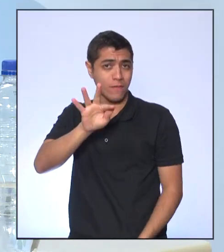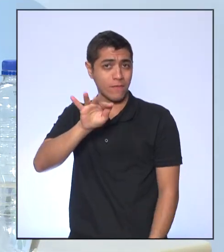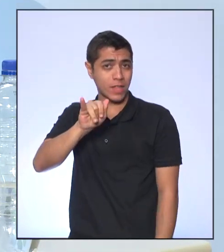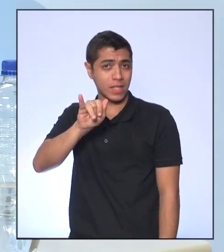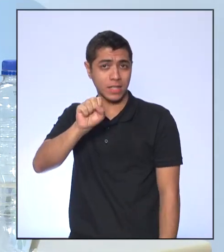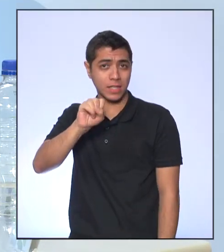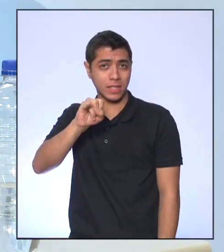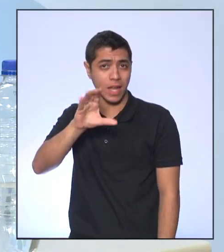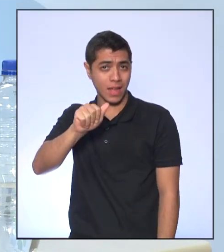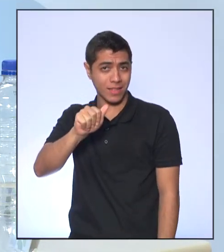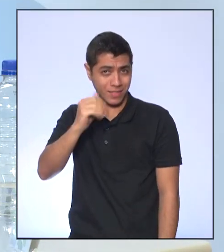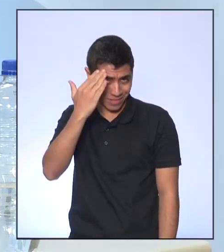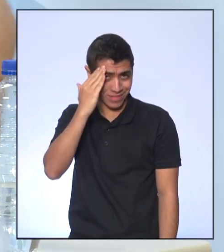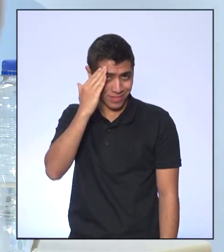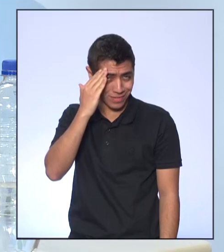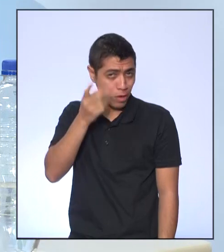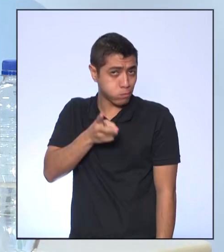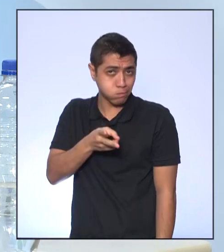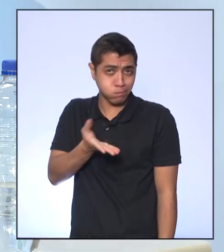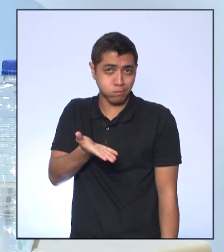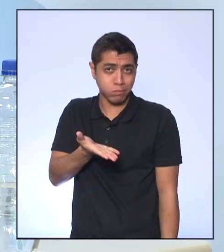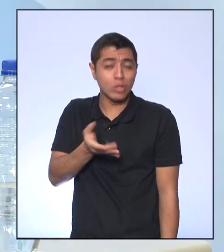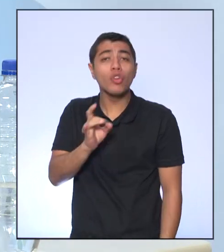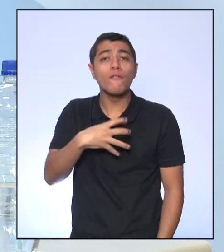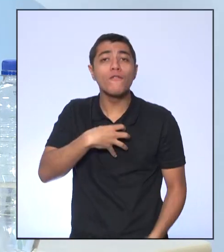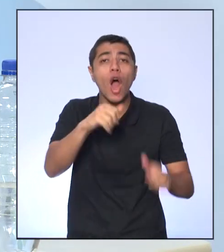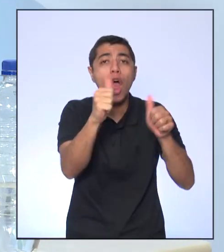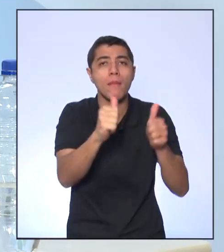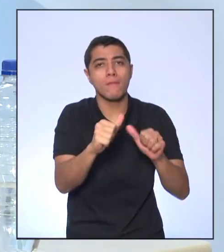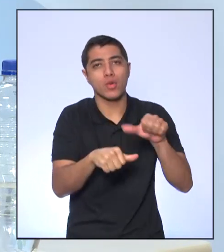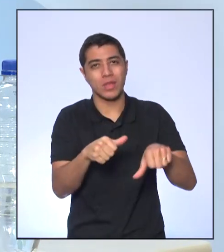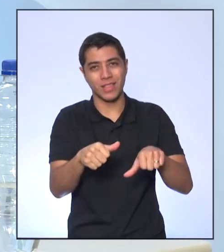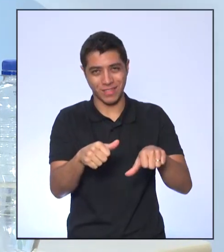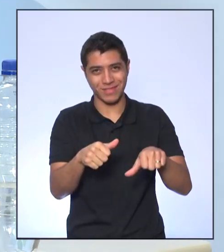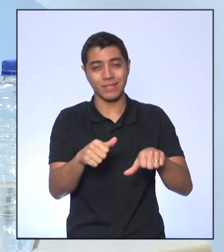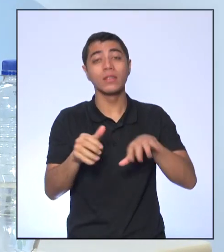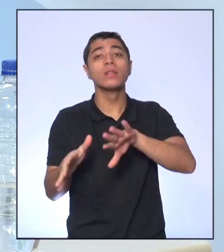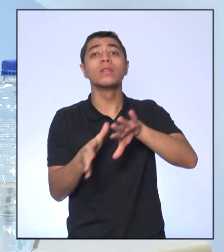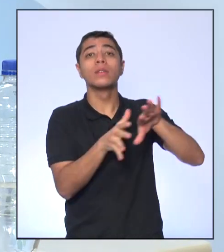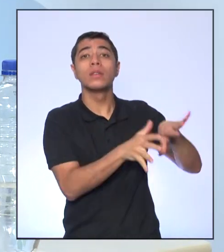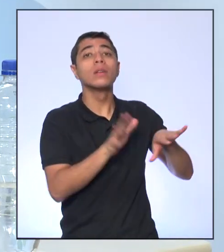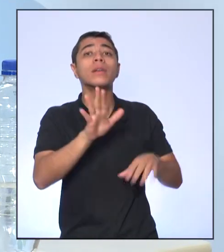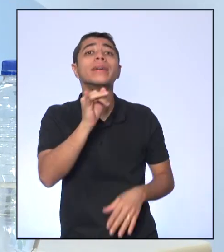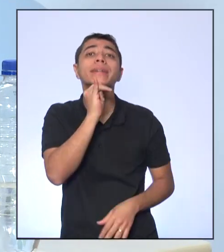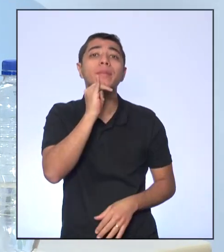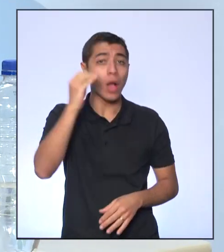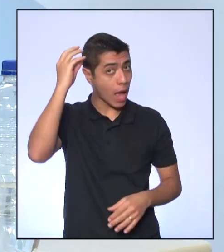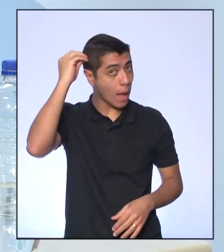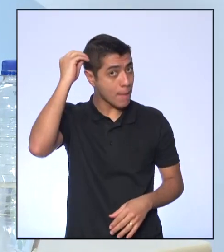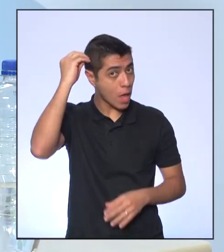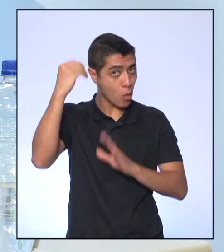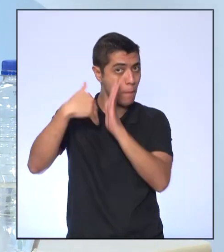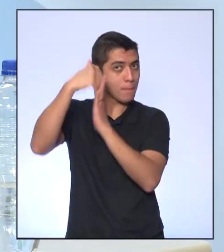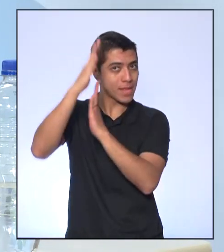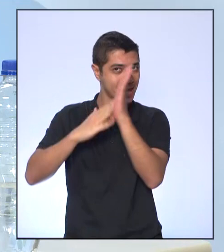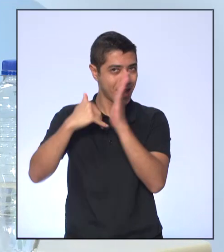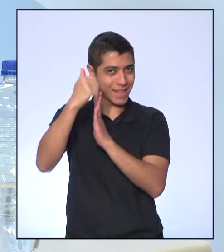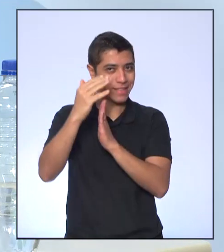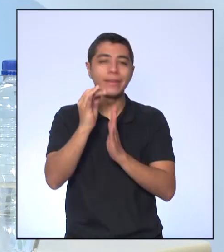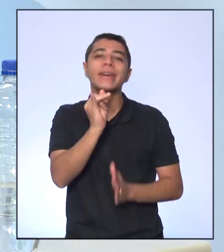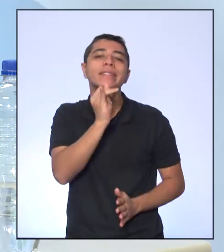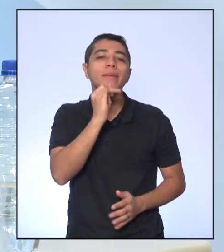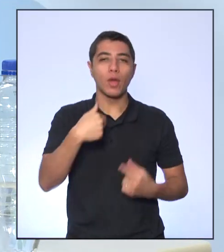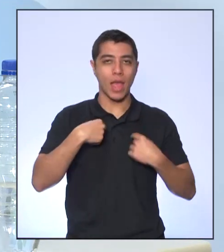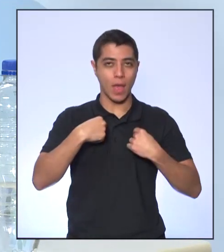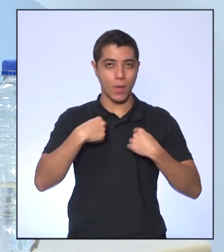fala assim, vou fazer uma química no cabelo, né? Por exemplo, a Pro aqui, né? Eu faço química no meu cabelo. Quando a gente pinta o cabelo, no meu caso aqui,